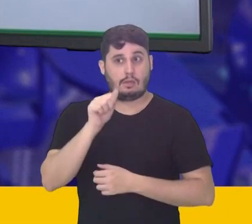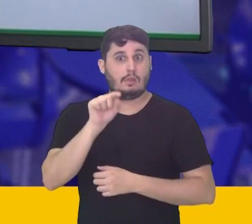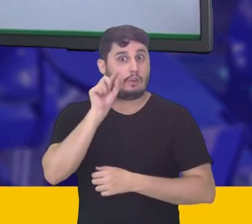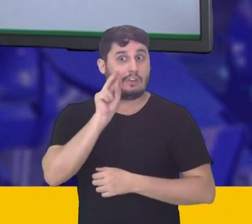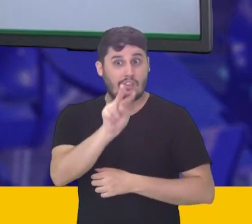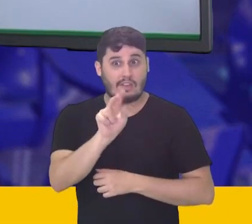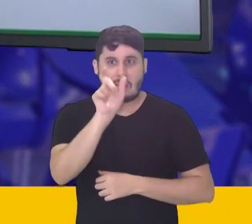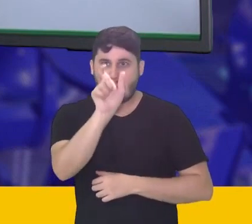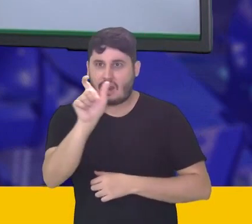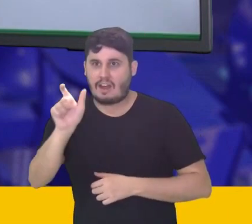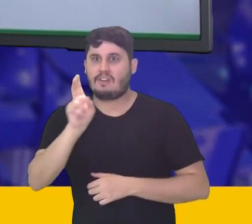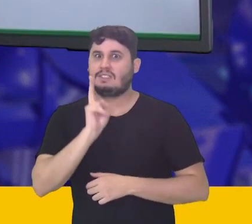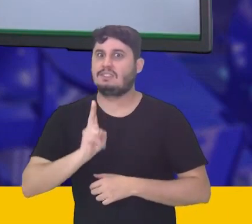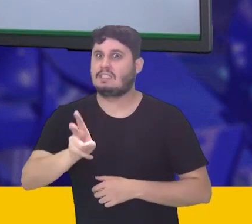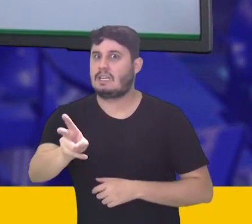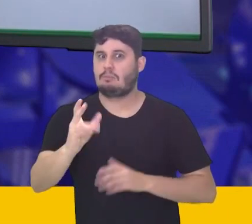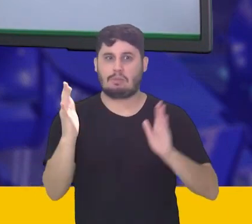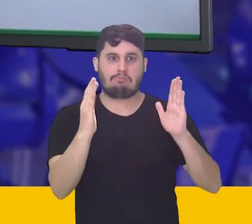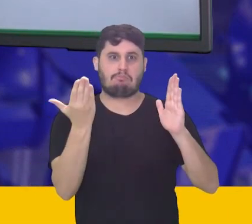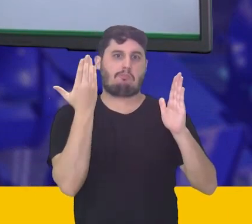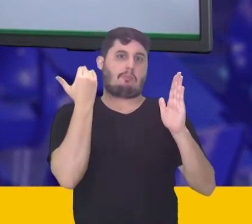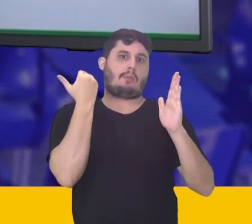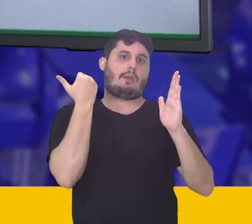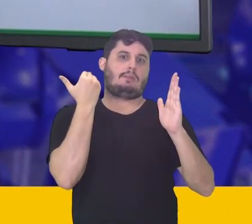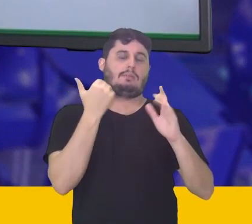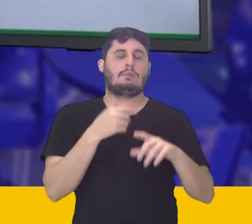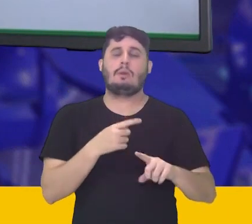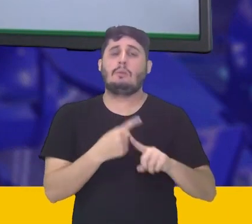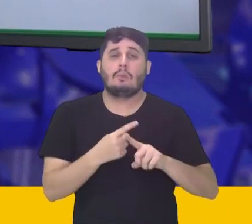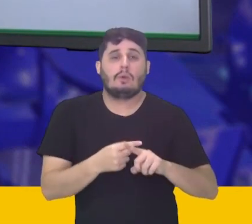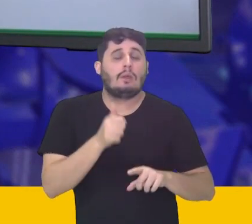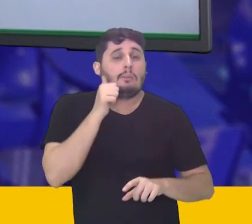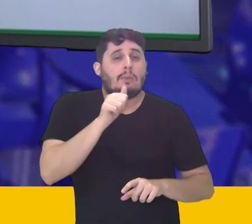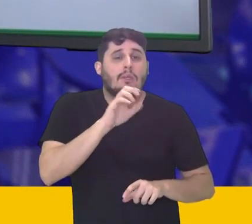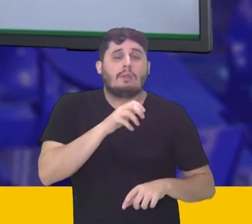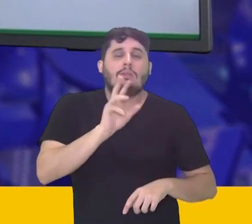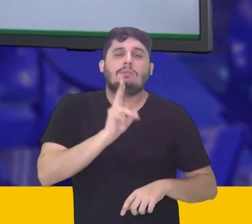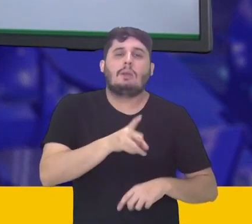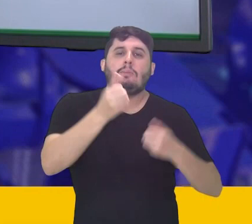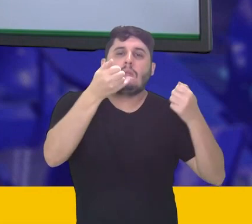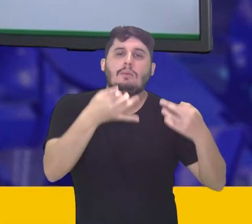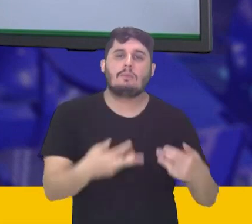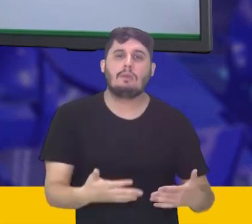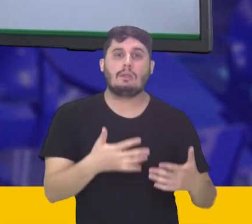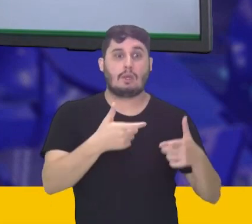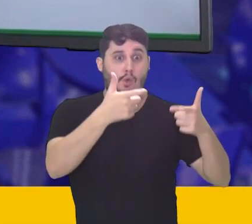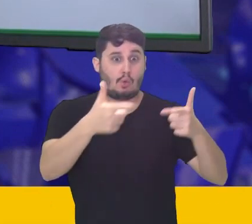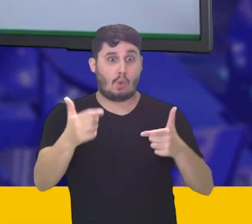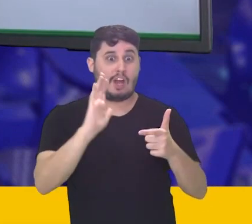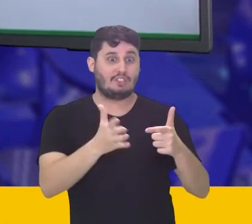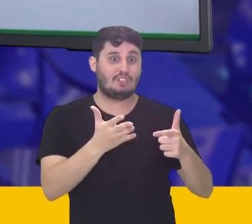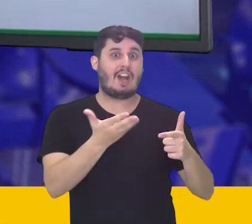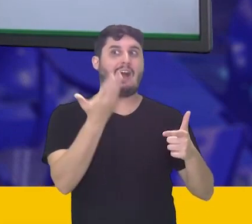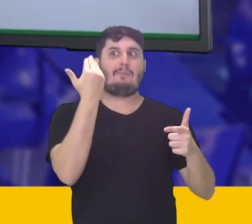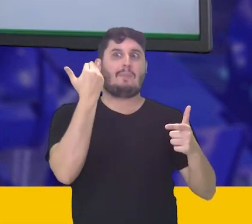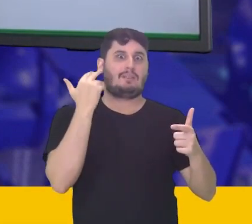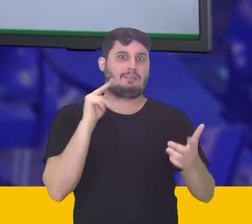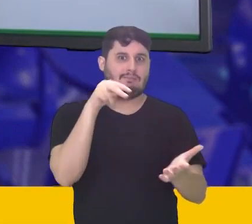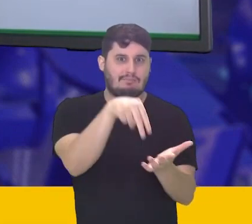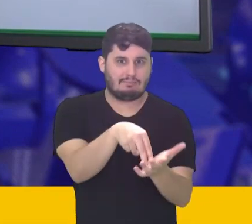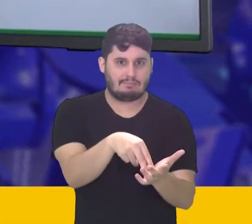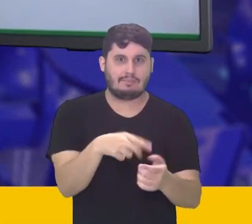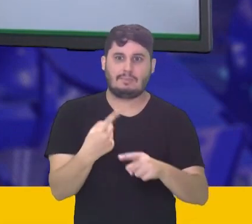o passado. Então, ela sempre está se referindo a lugares que ela foi. Ela foi também para o Museu de Londres, que é muito